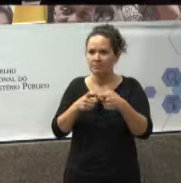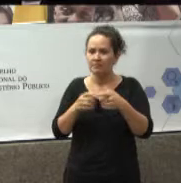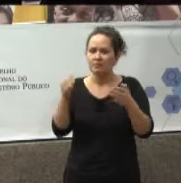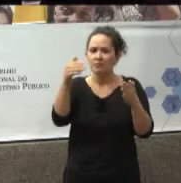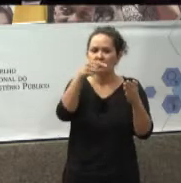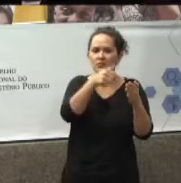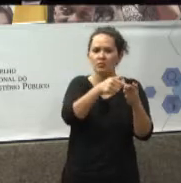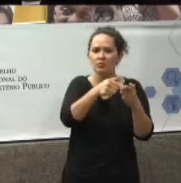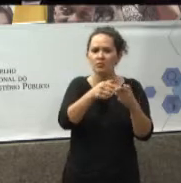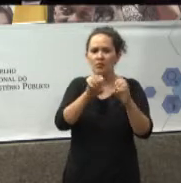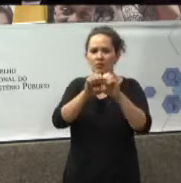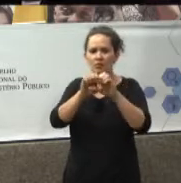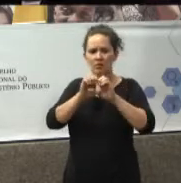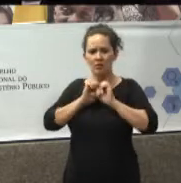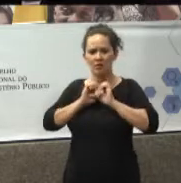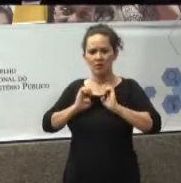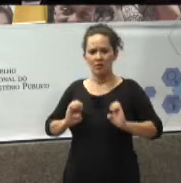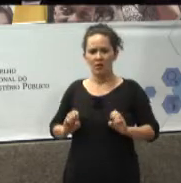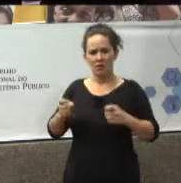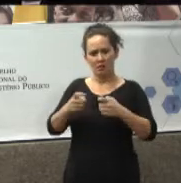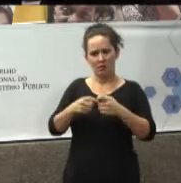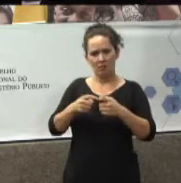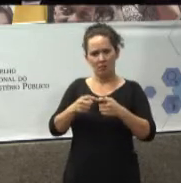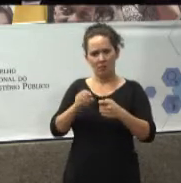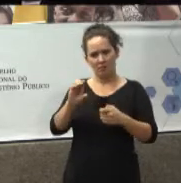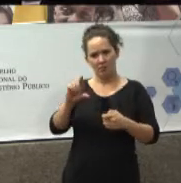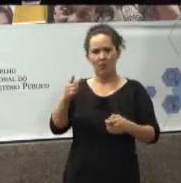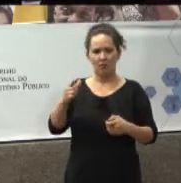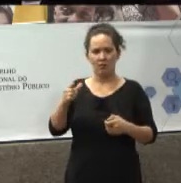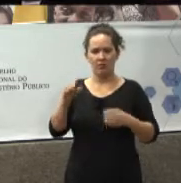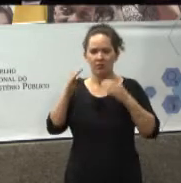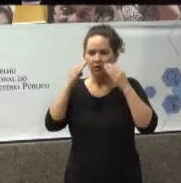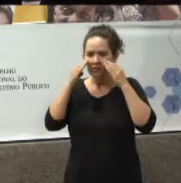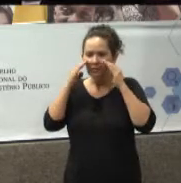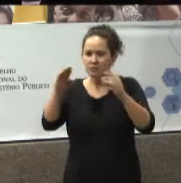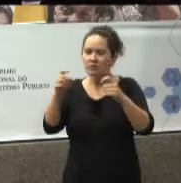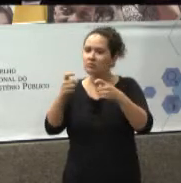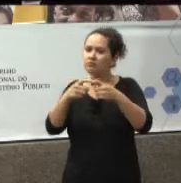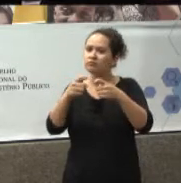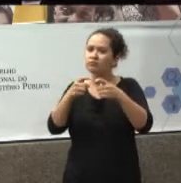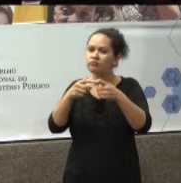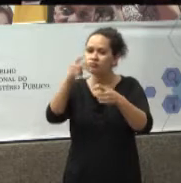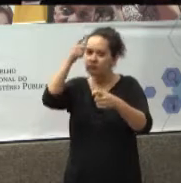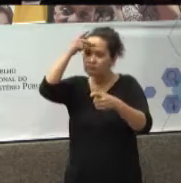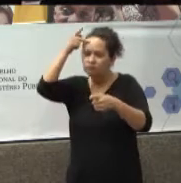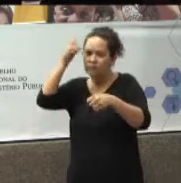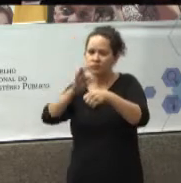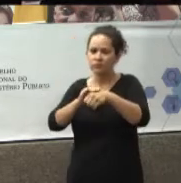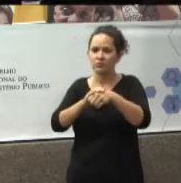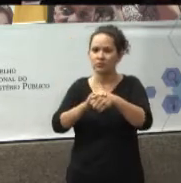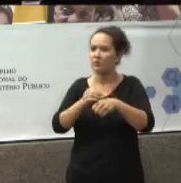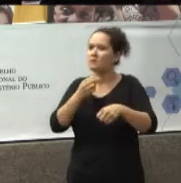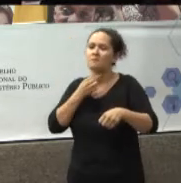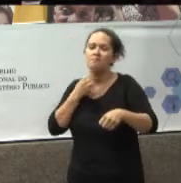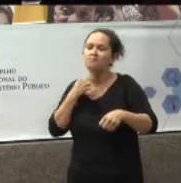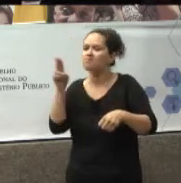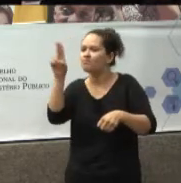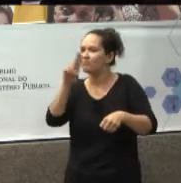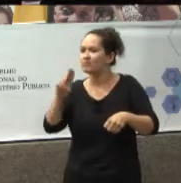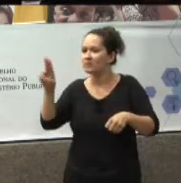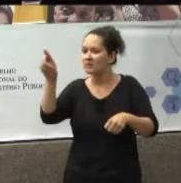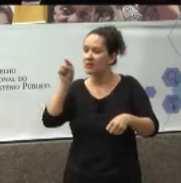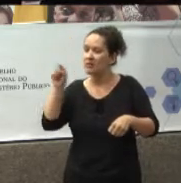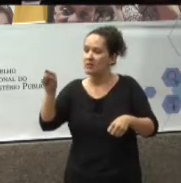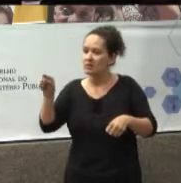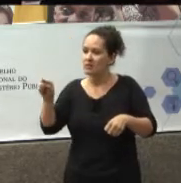código de ética médica ter que deixar isso bem claro que toda a atenção do médico é o paciente e que ele não deve usar isso aí para